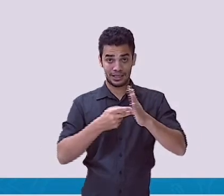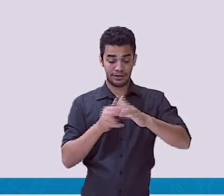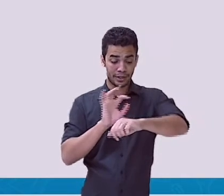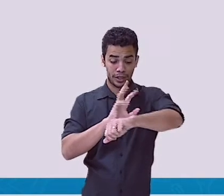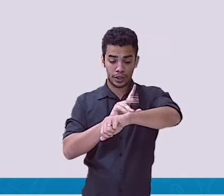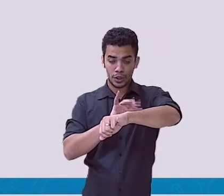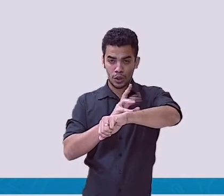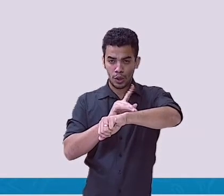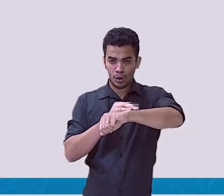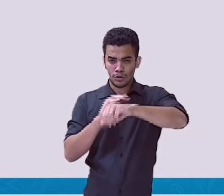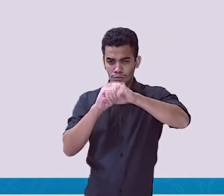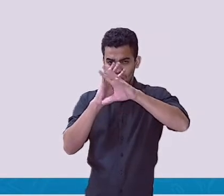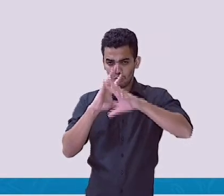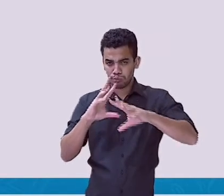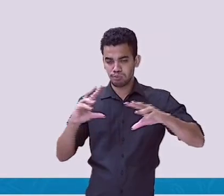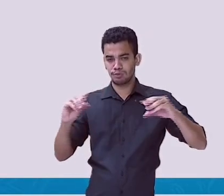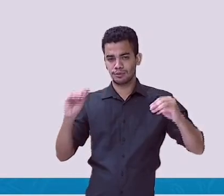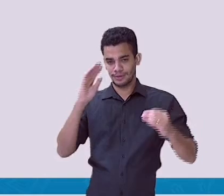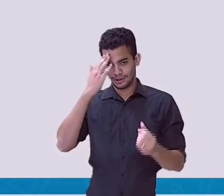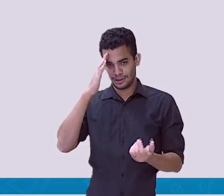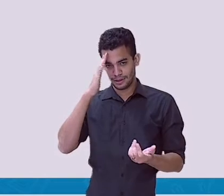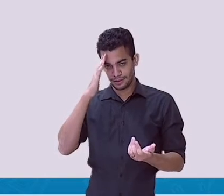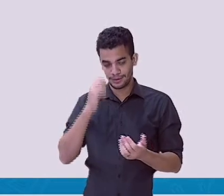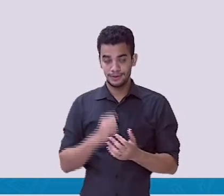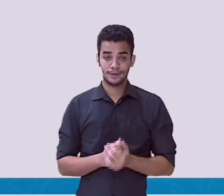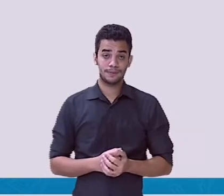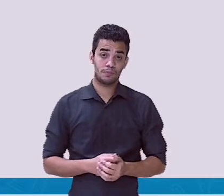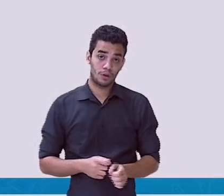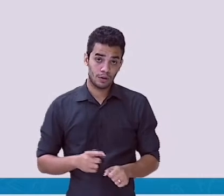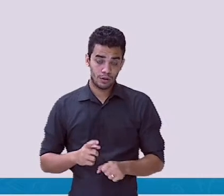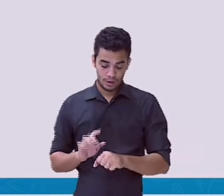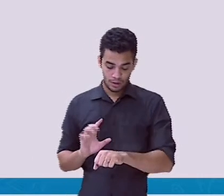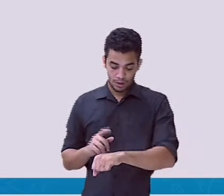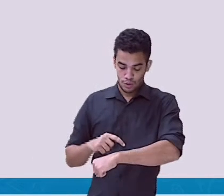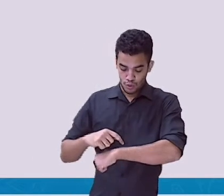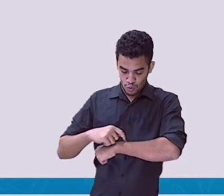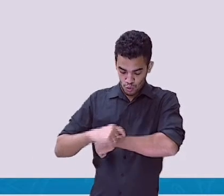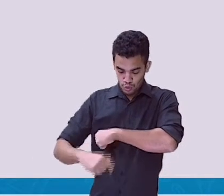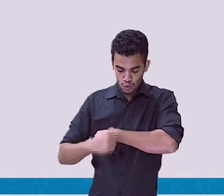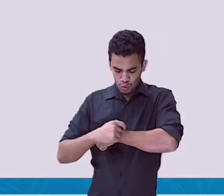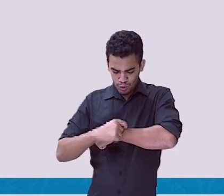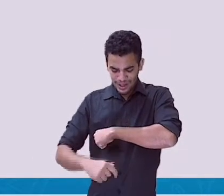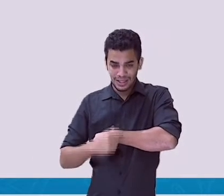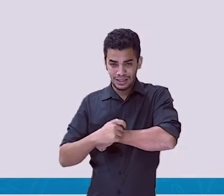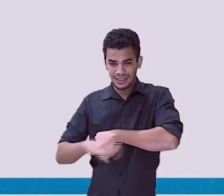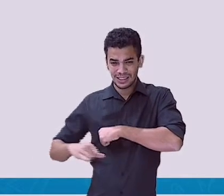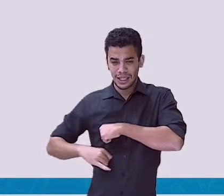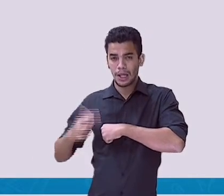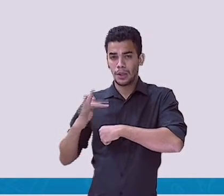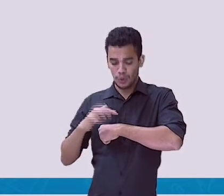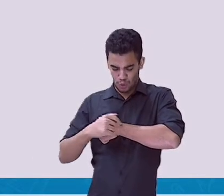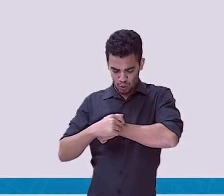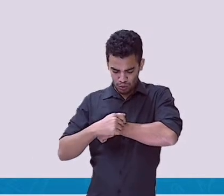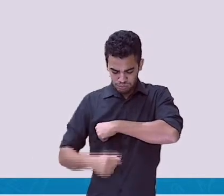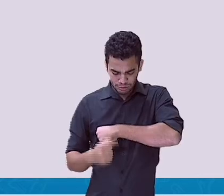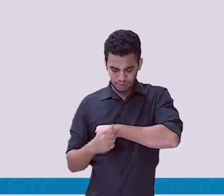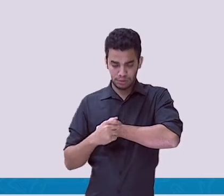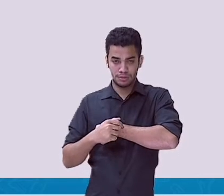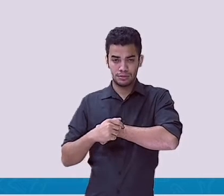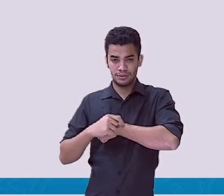organismo, com o auxílio das plaquetas, ele vai fechar aquele vaso ali que foi, né, que sofreu